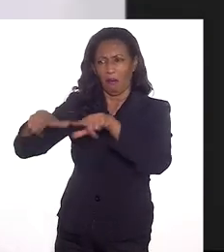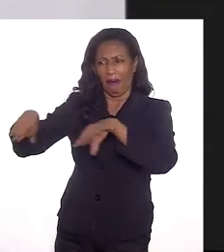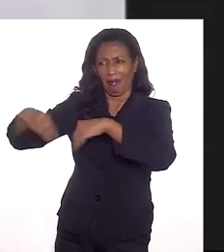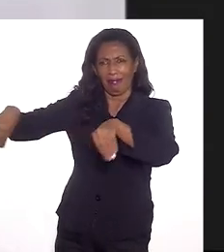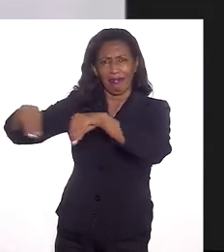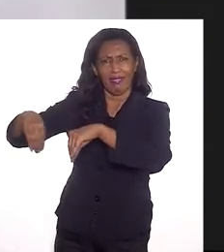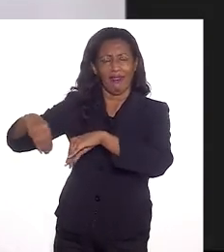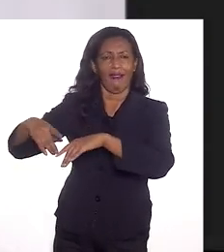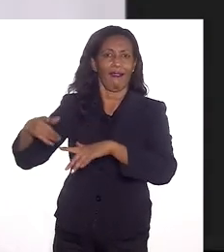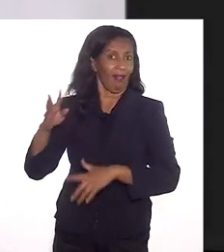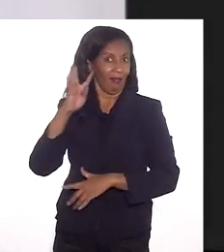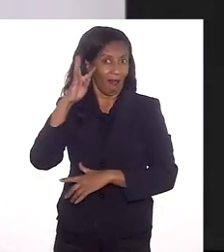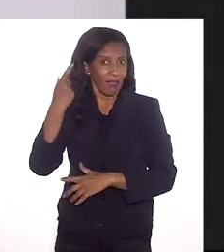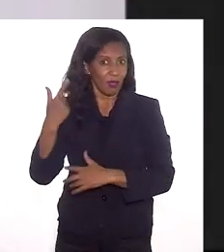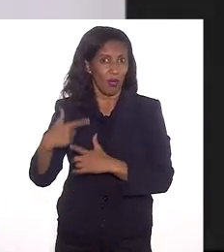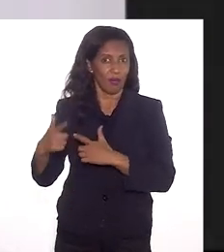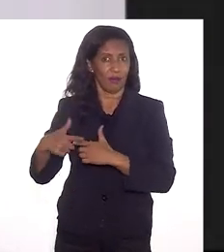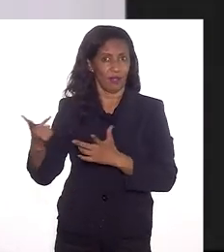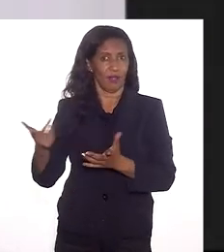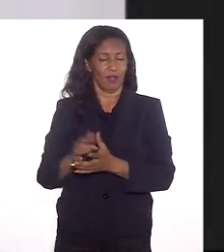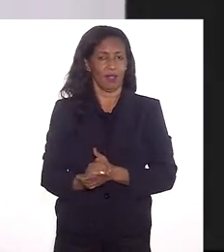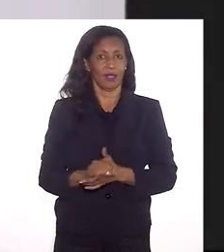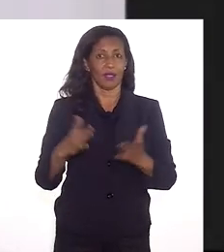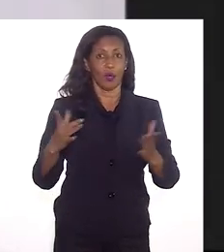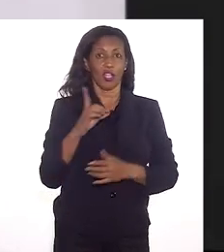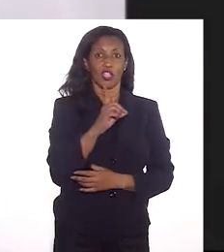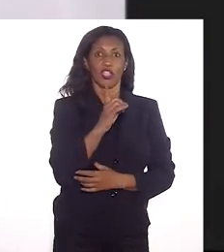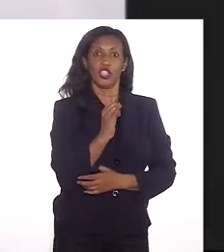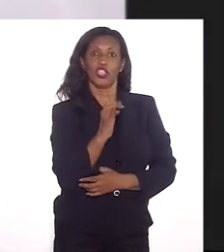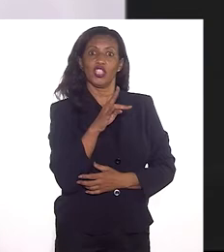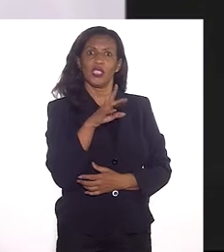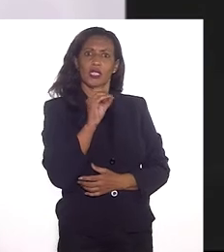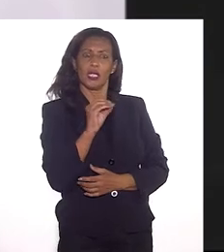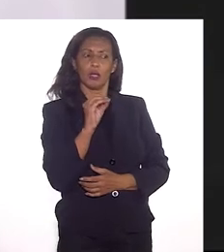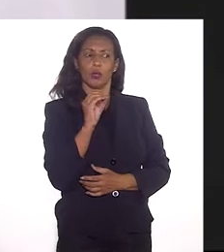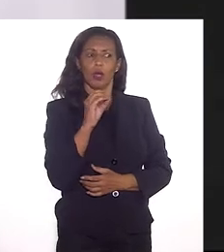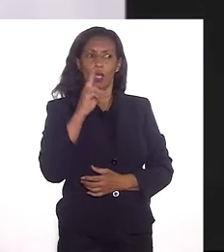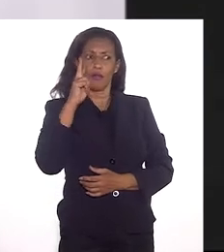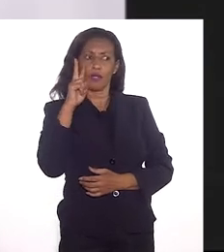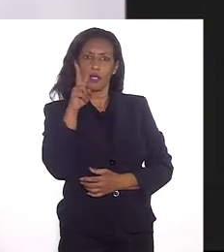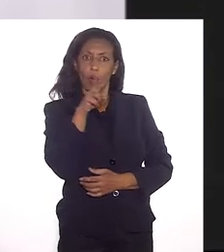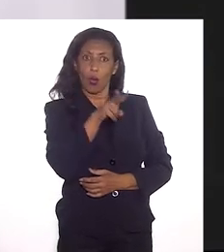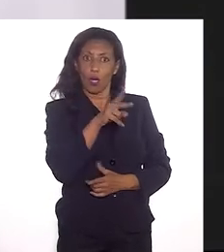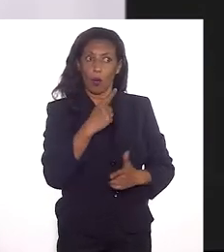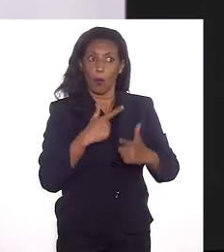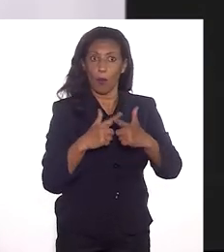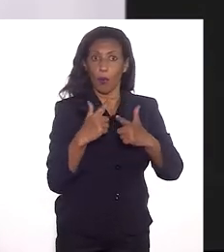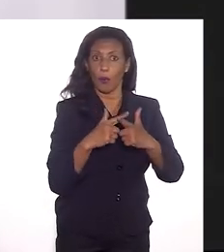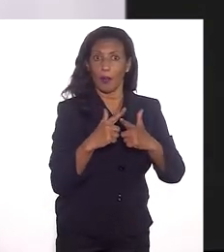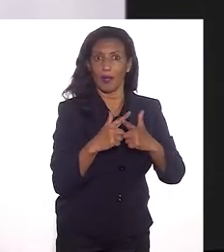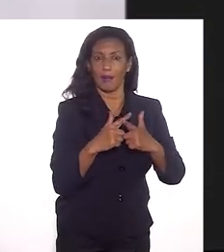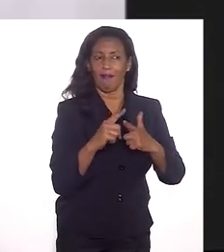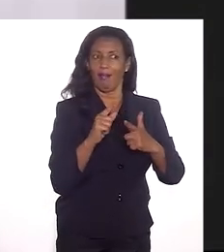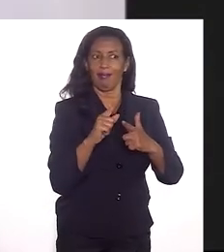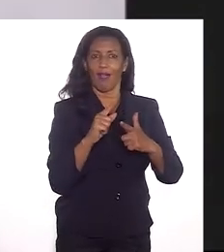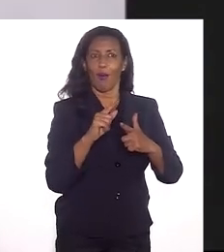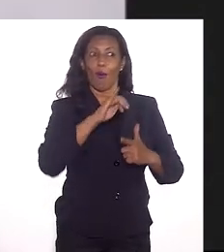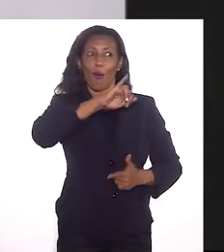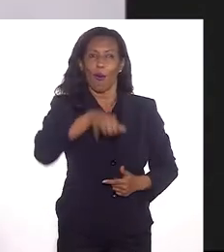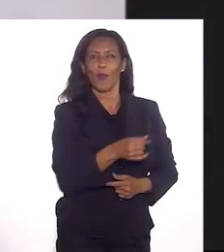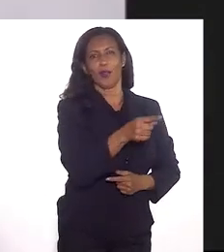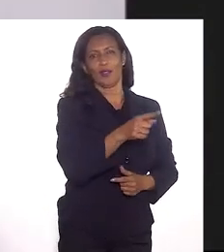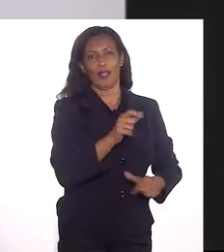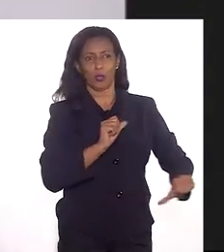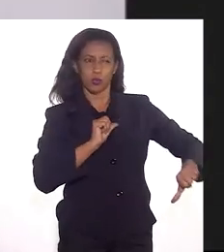do deserto? Então, acho que uma das coisas que o distrito acaba fazendo é você olhar para os problemas da cidade não como problemas, mas